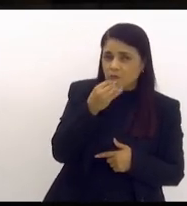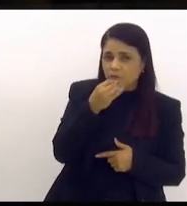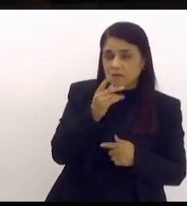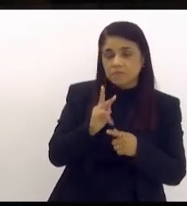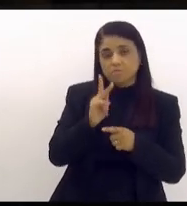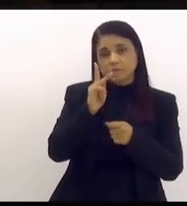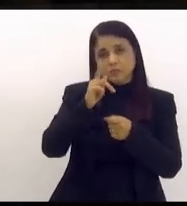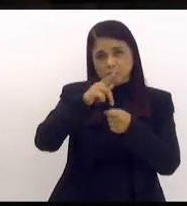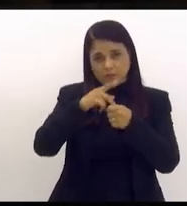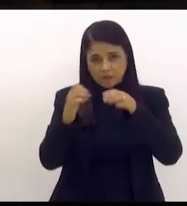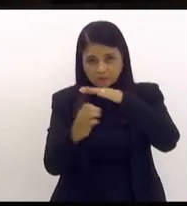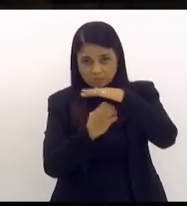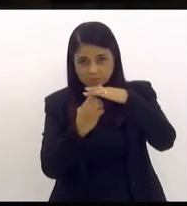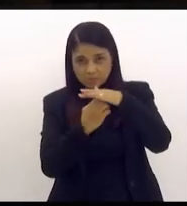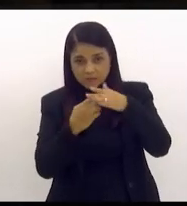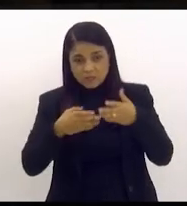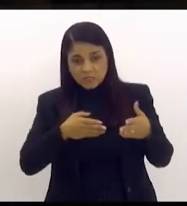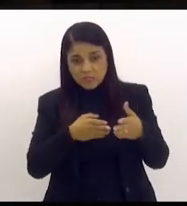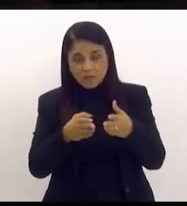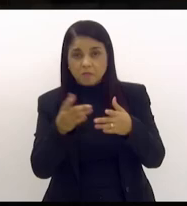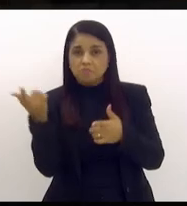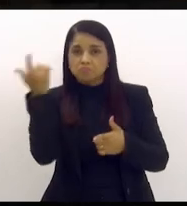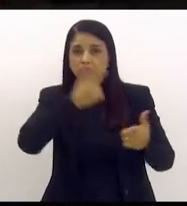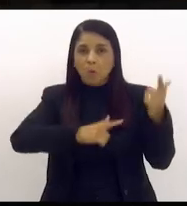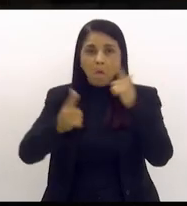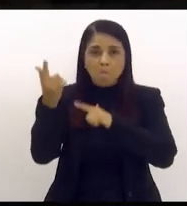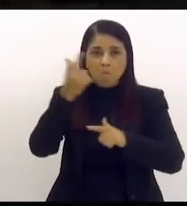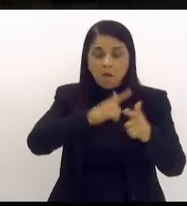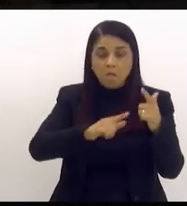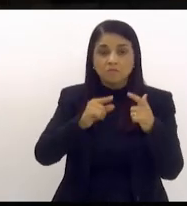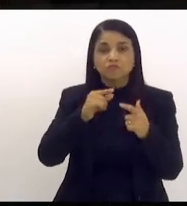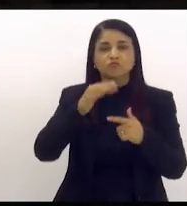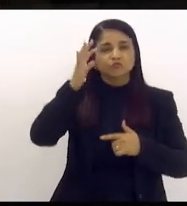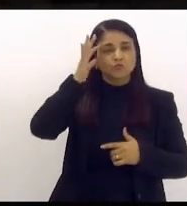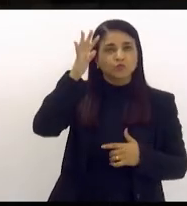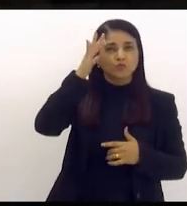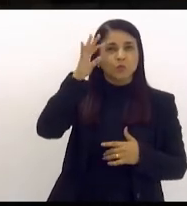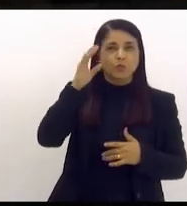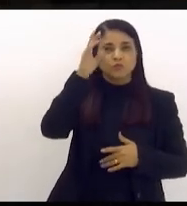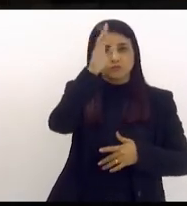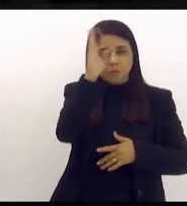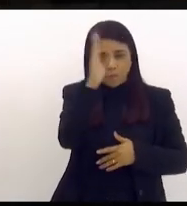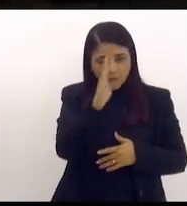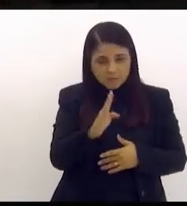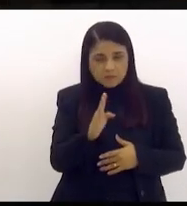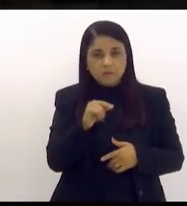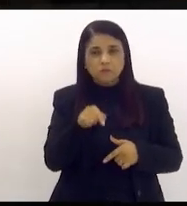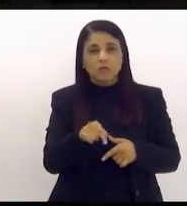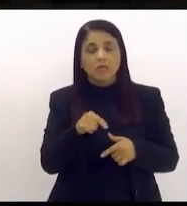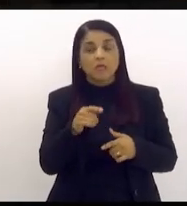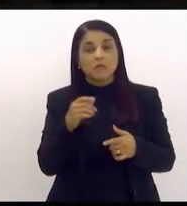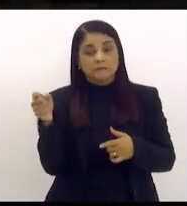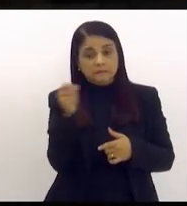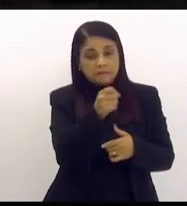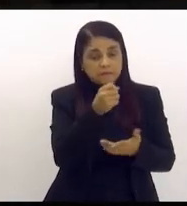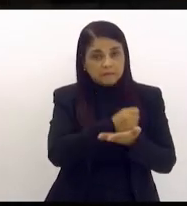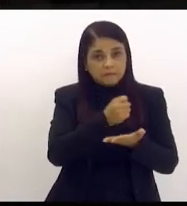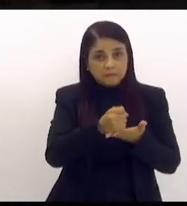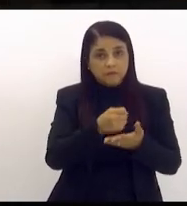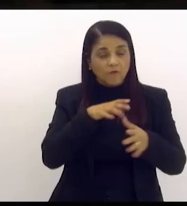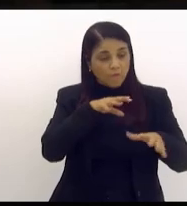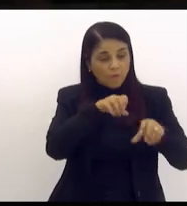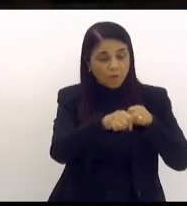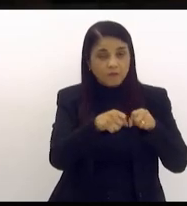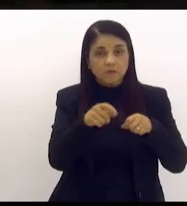Petrobrás nesse caminho de conquista né do sonho de todo brasileiro quer ter um emprego quer ter uma formação e a